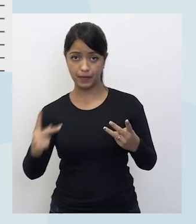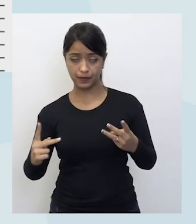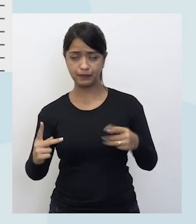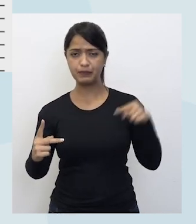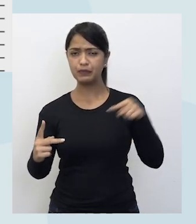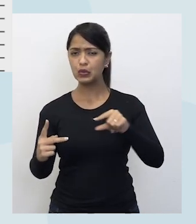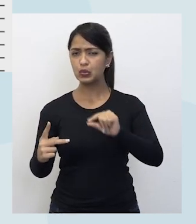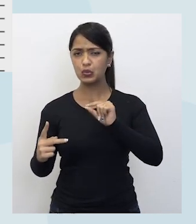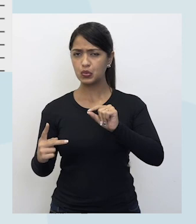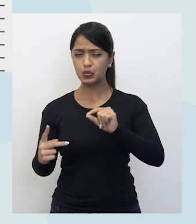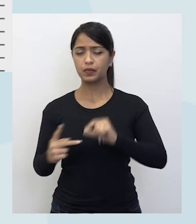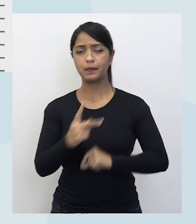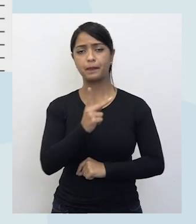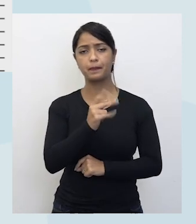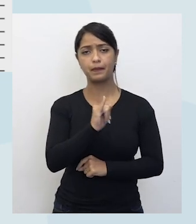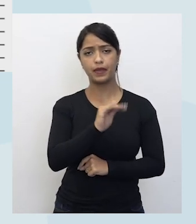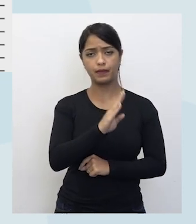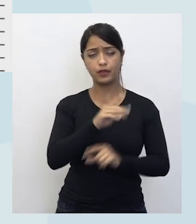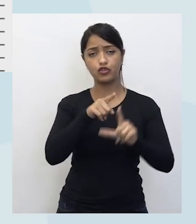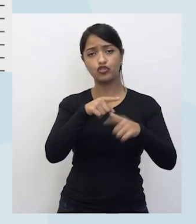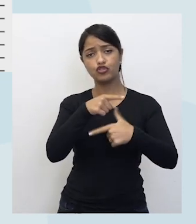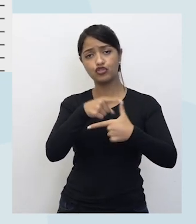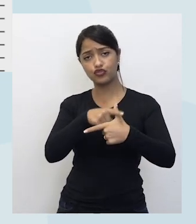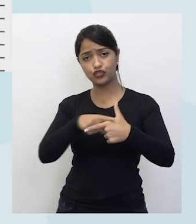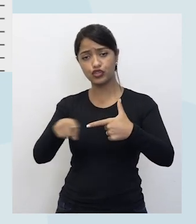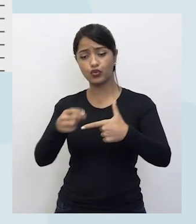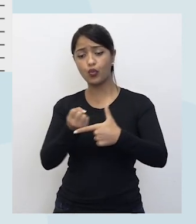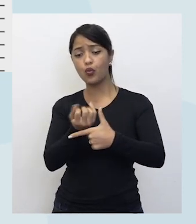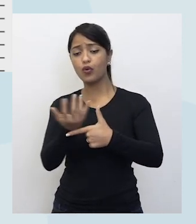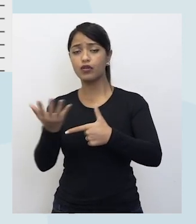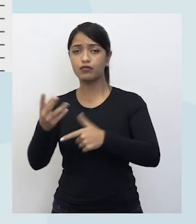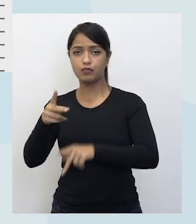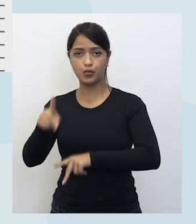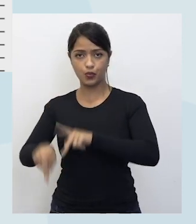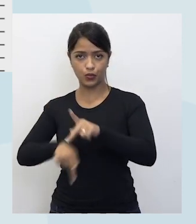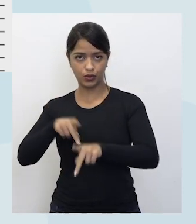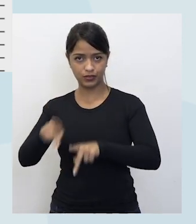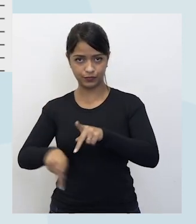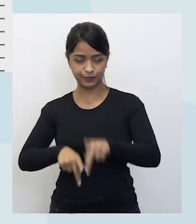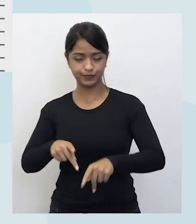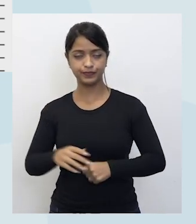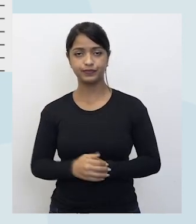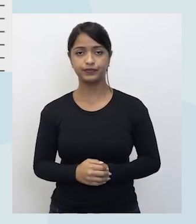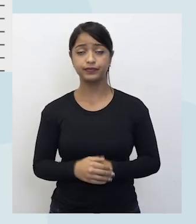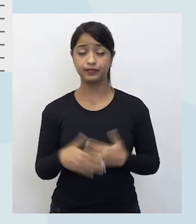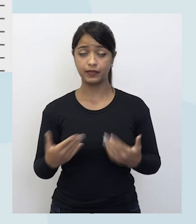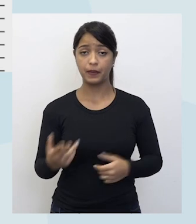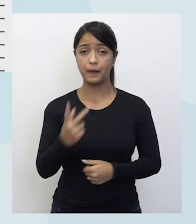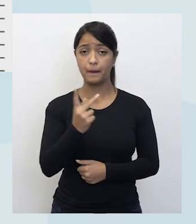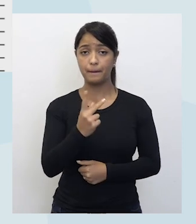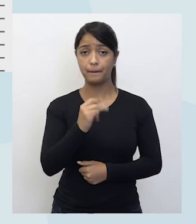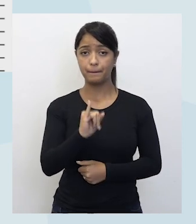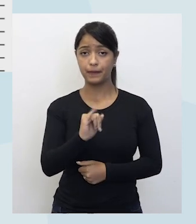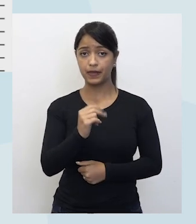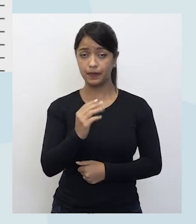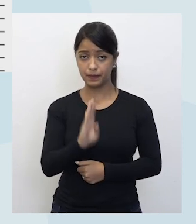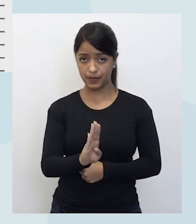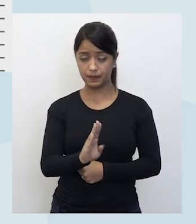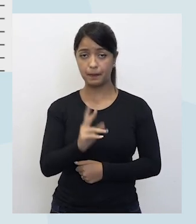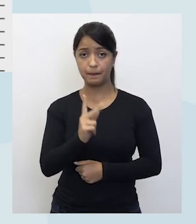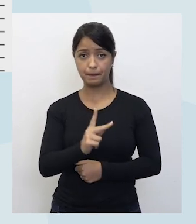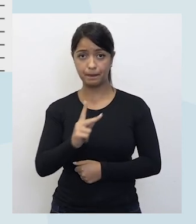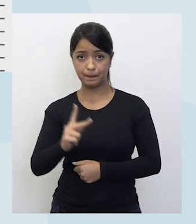PIB dividido pela população, né? Então, o PIB per capita, ela tem essa